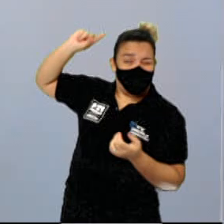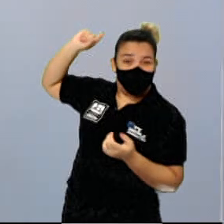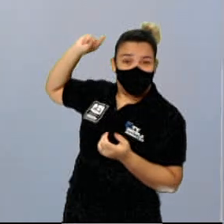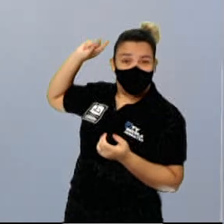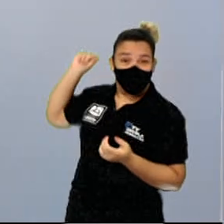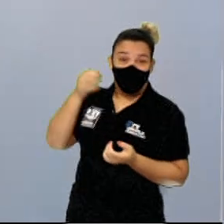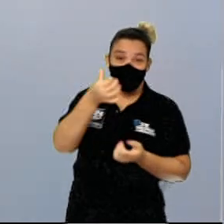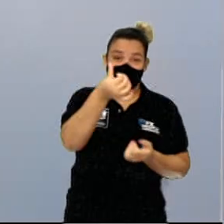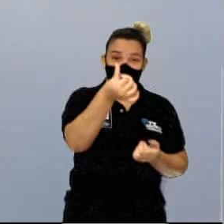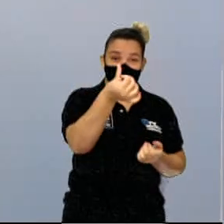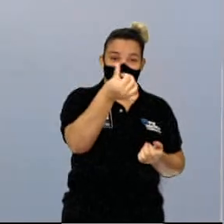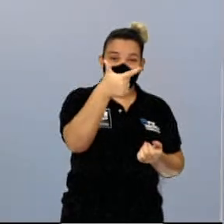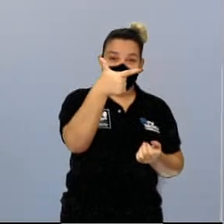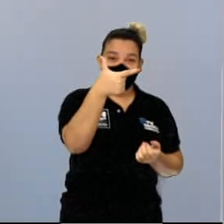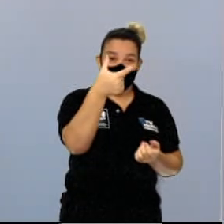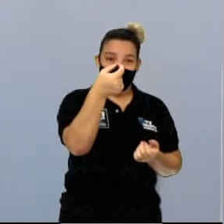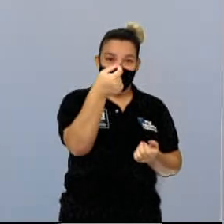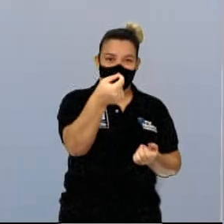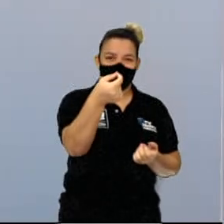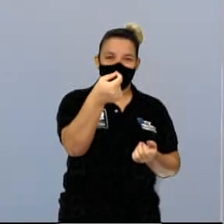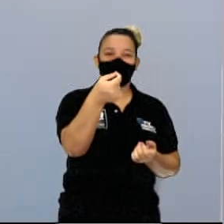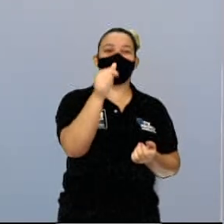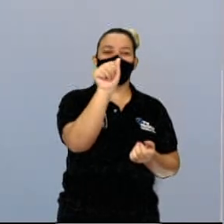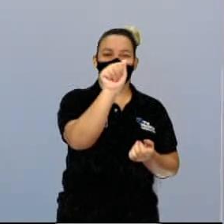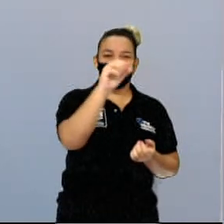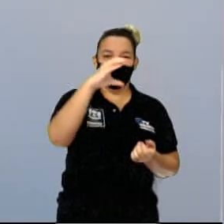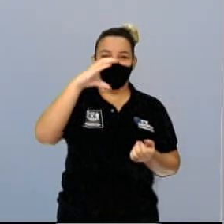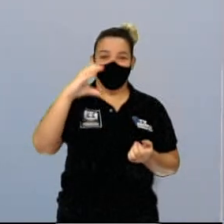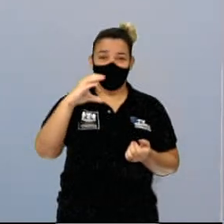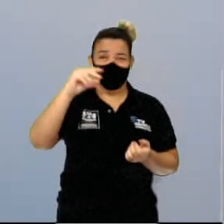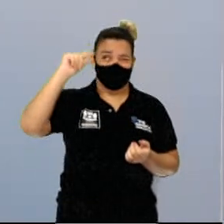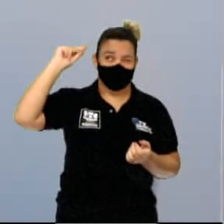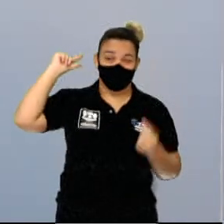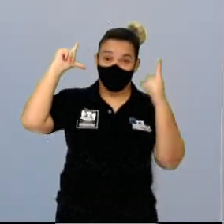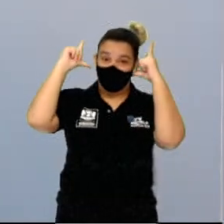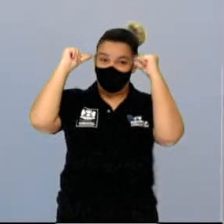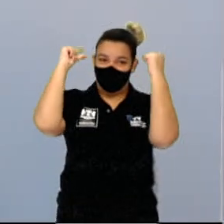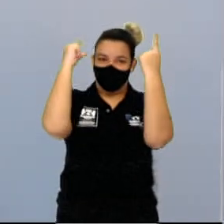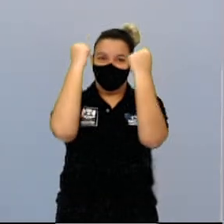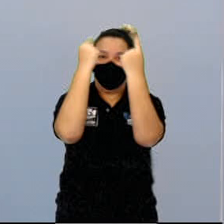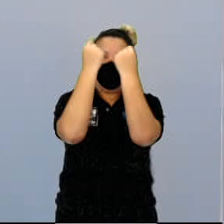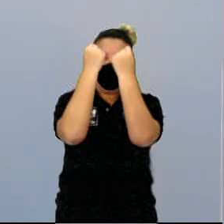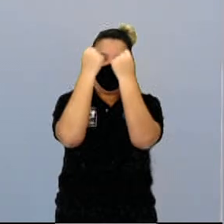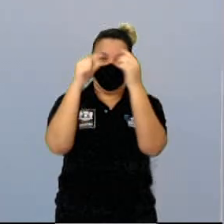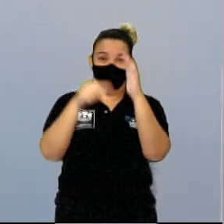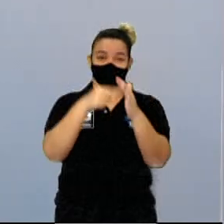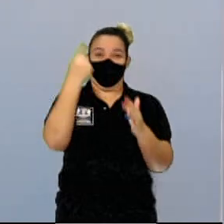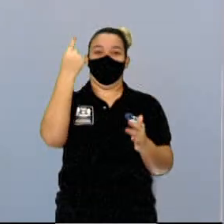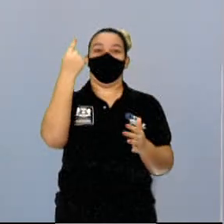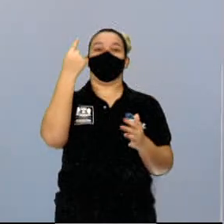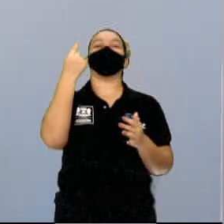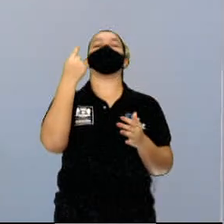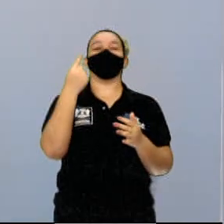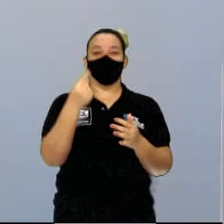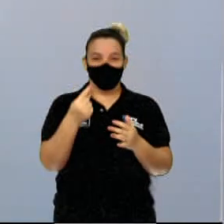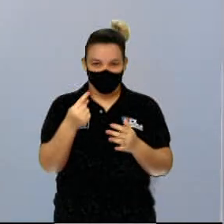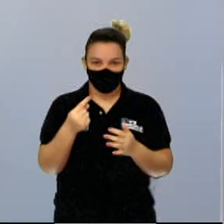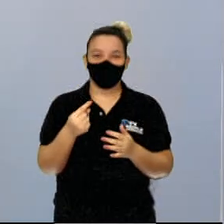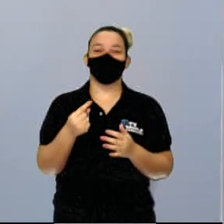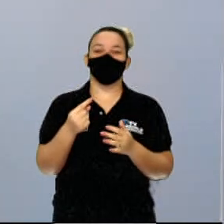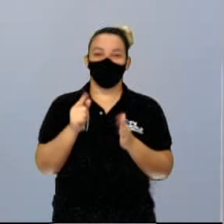a.C., com Esopo lá na Grécia. Então foi nesse momento em que nós temos aí a fábula se tornando de fato um